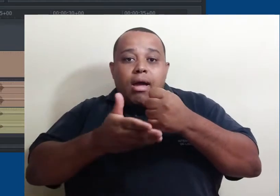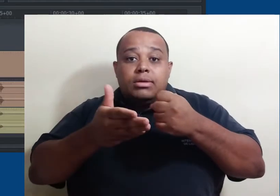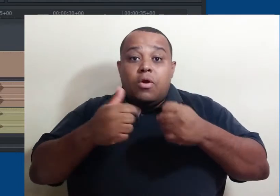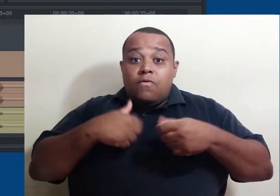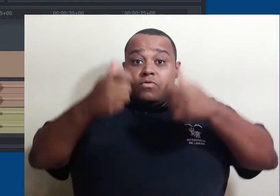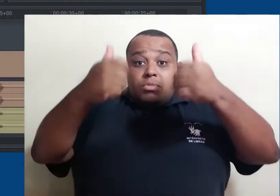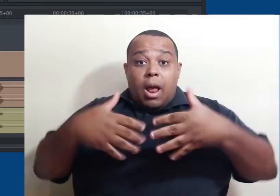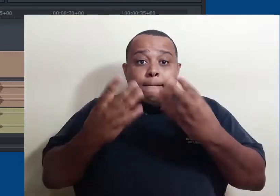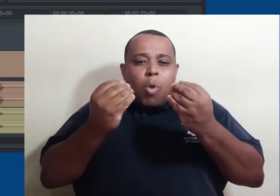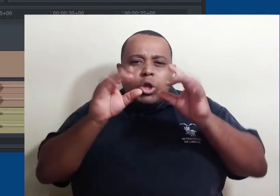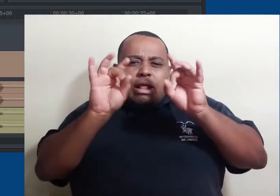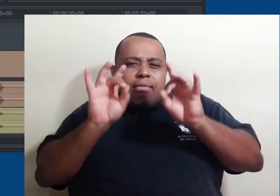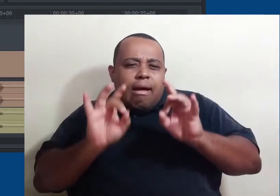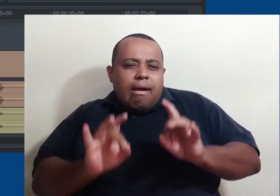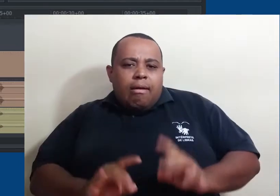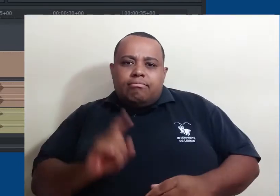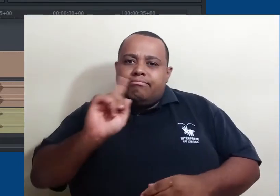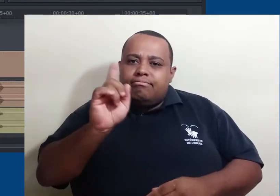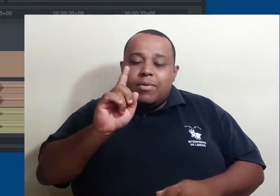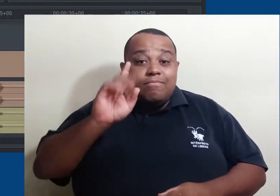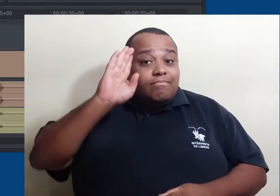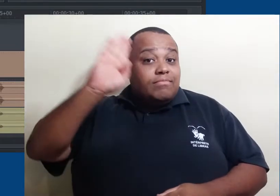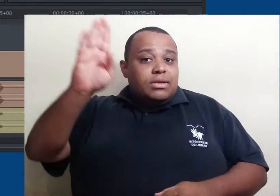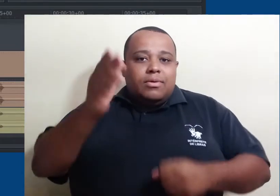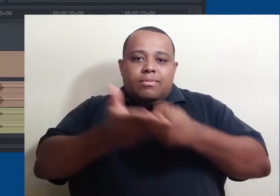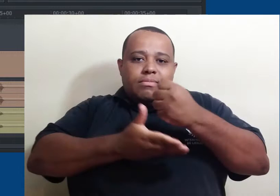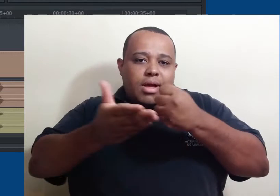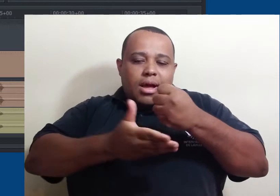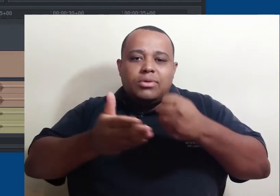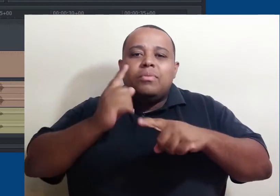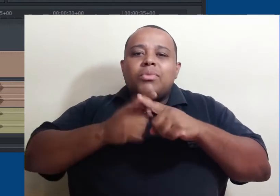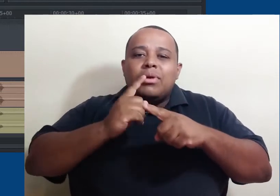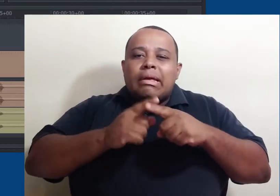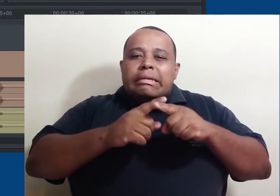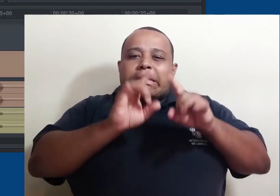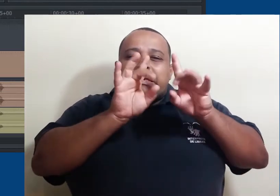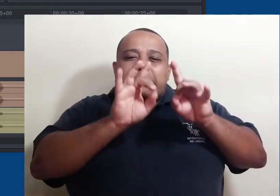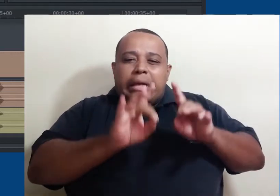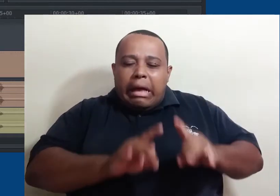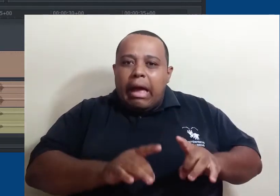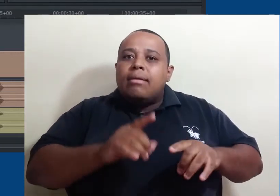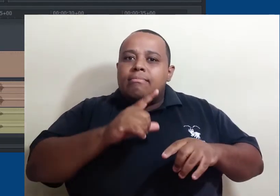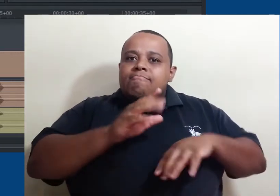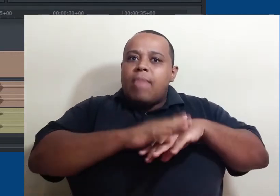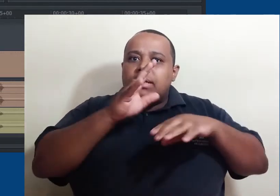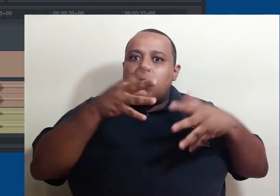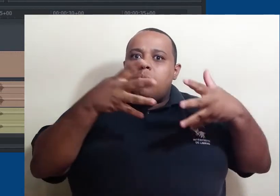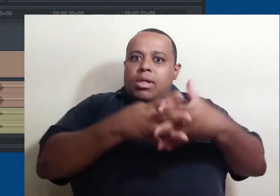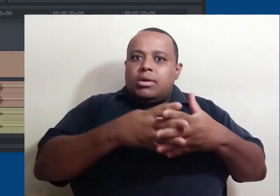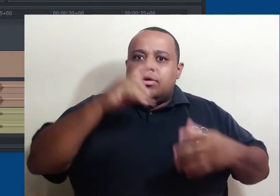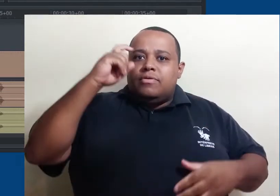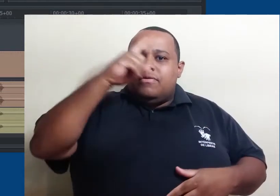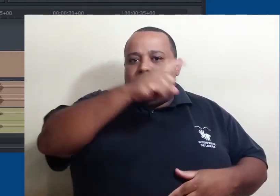entrar em muito detalhe nesses vídeos, eu vou realmente ressaltar o básico que a gente pode fazer, porque pode ficar bem complicado e bem